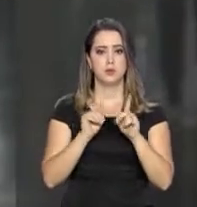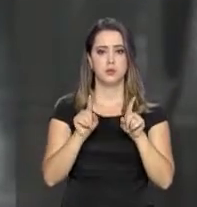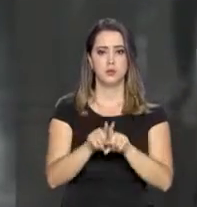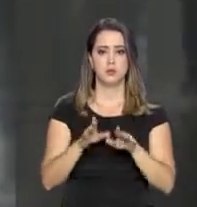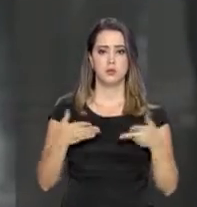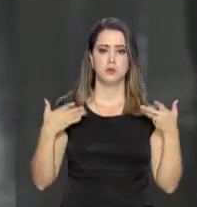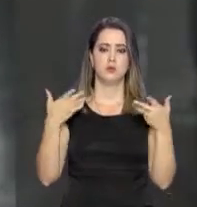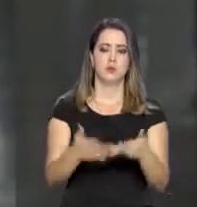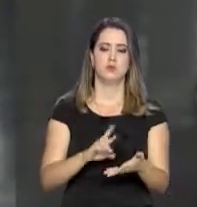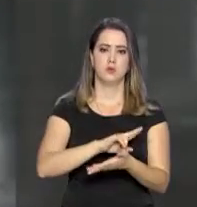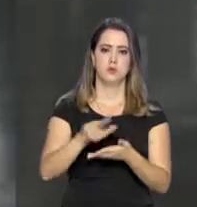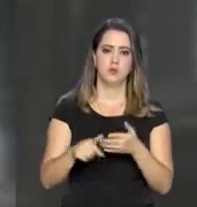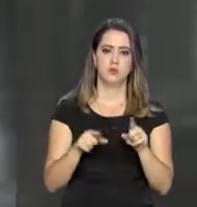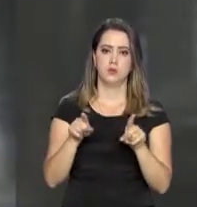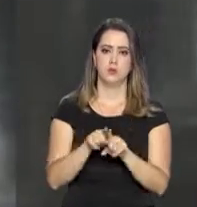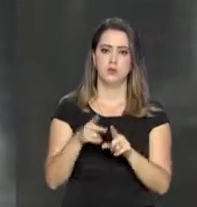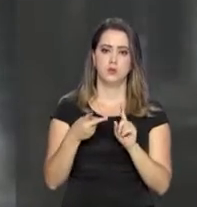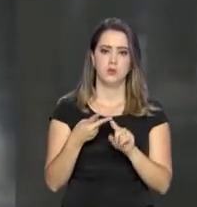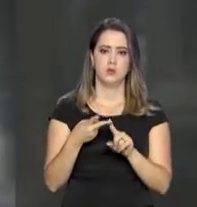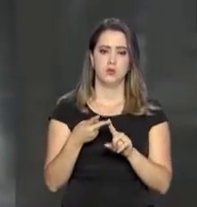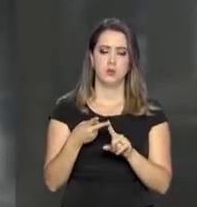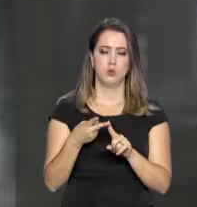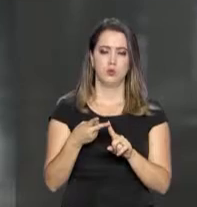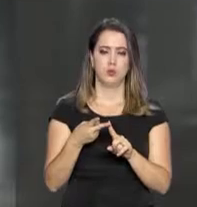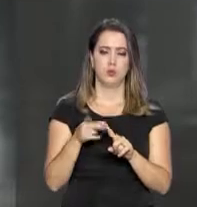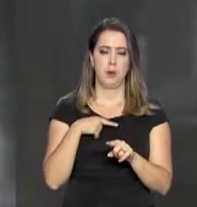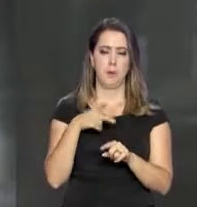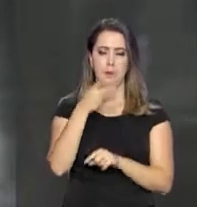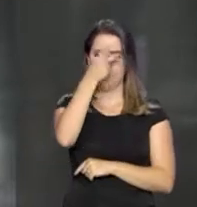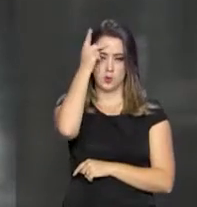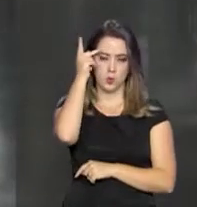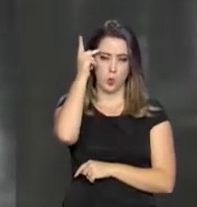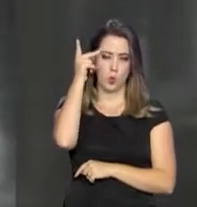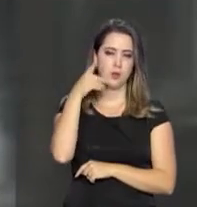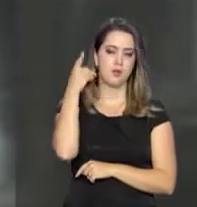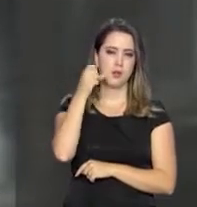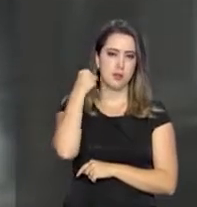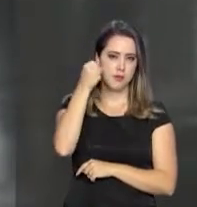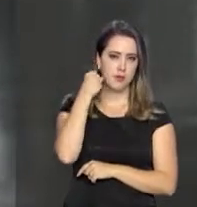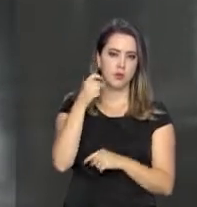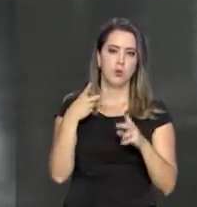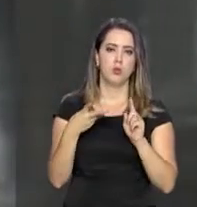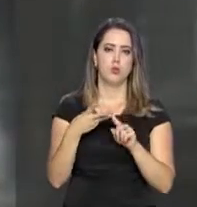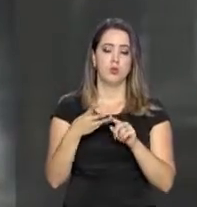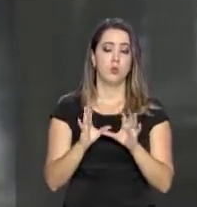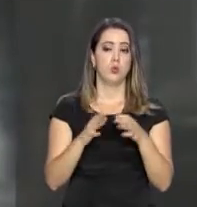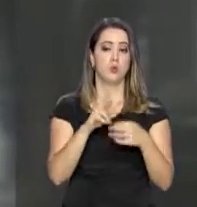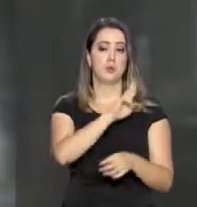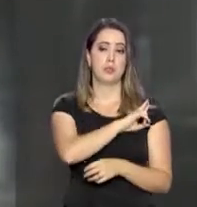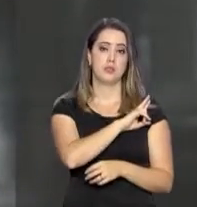tem participantes aí entre os participantes, além de justamente parlamentares, também representantes de organizações da sociedade